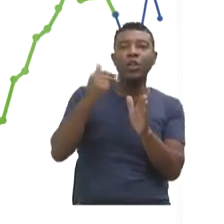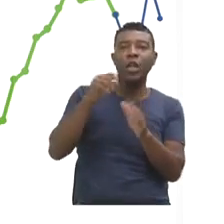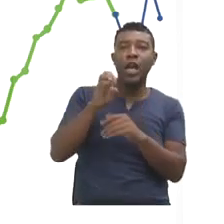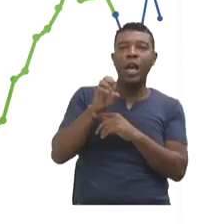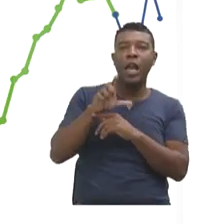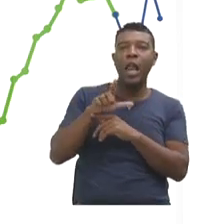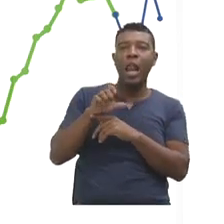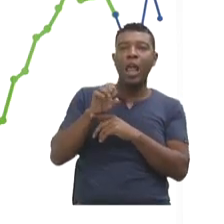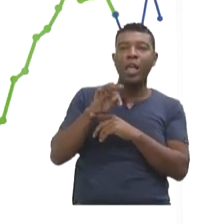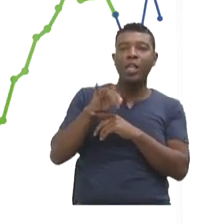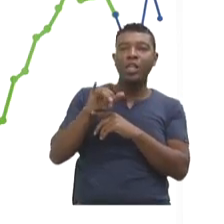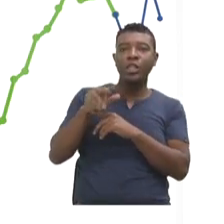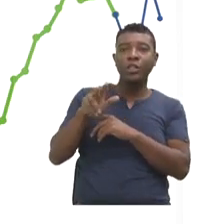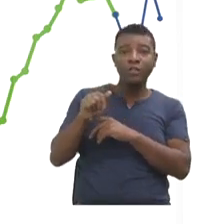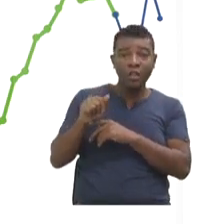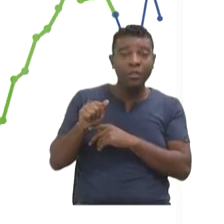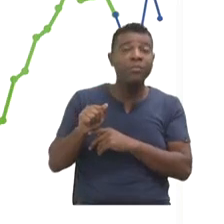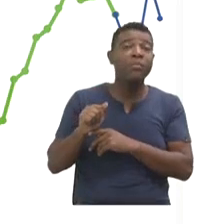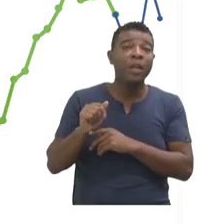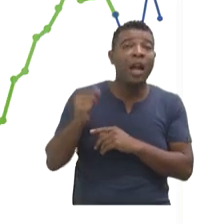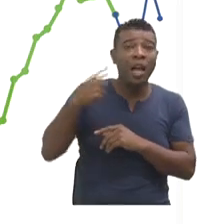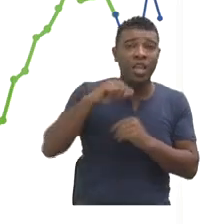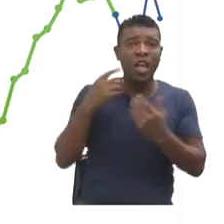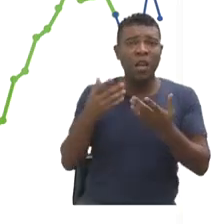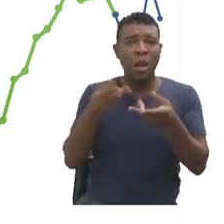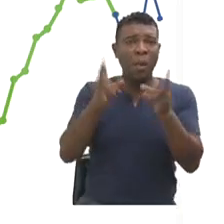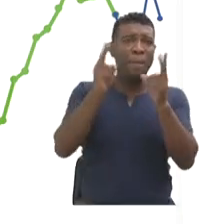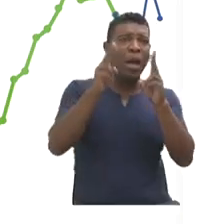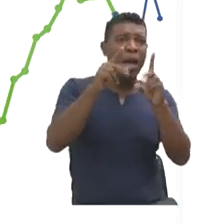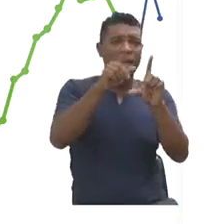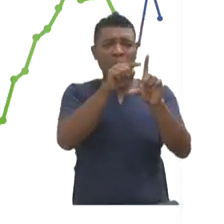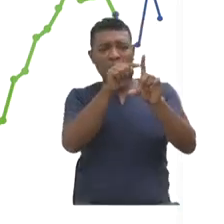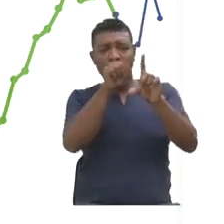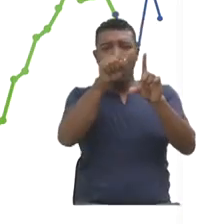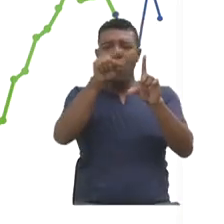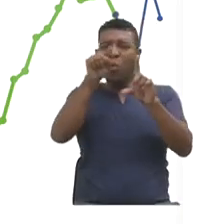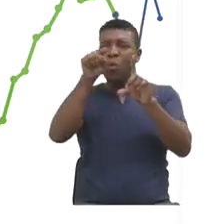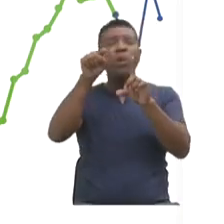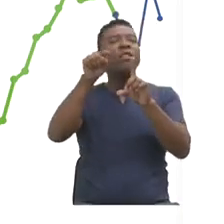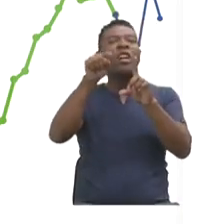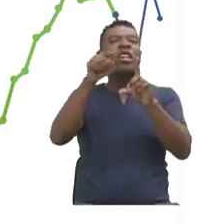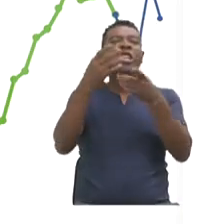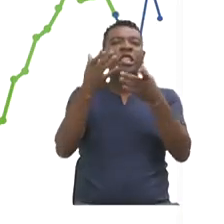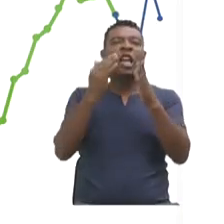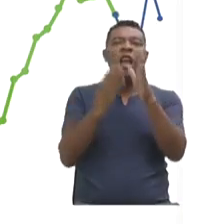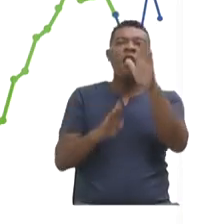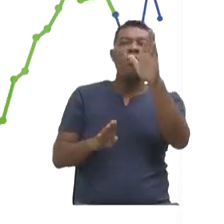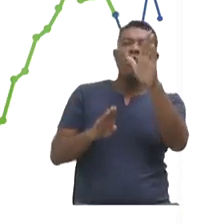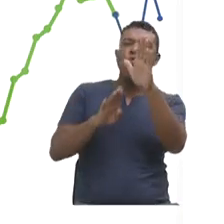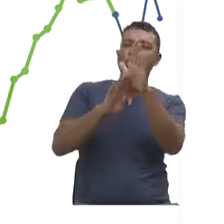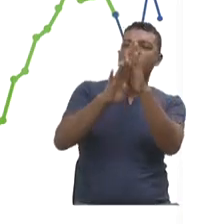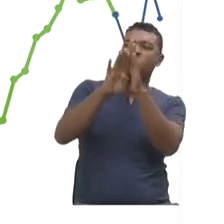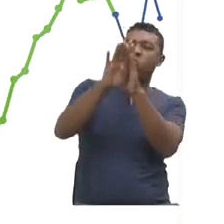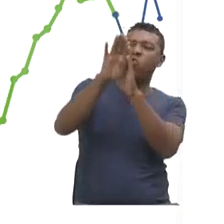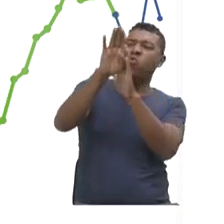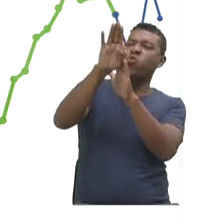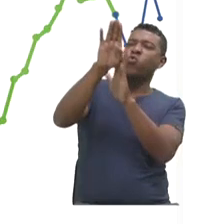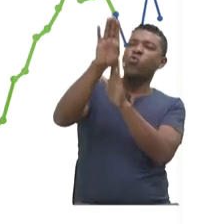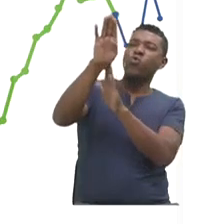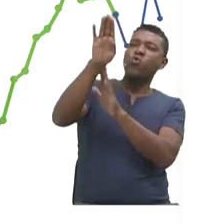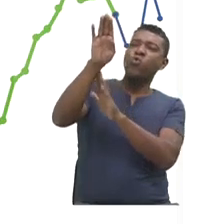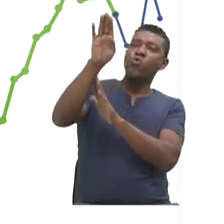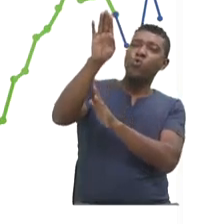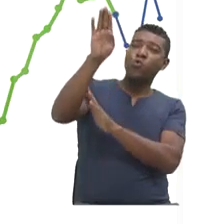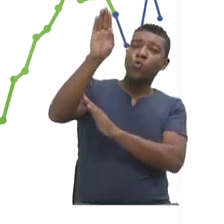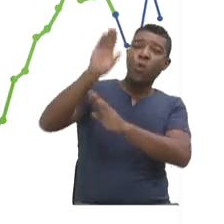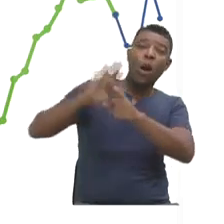com esse platô que está se formando a gente quer subir mais para subir mais a gente vai rever operar mais agora